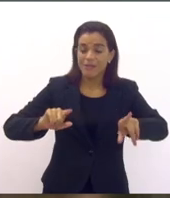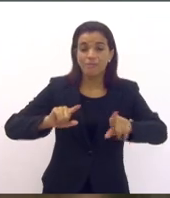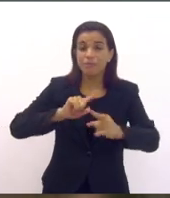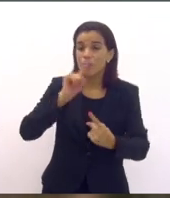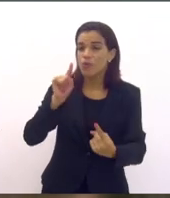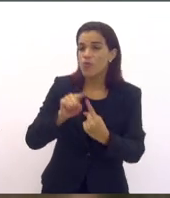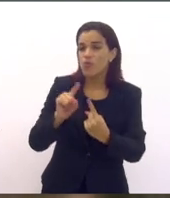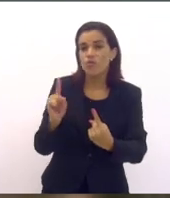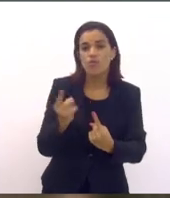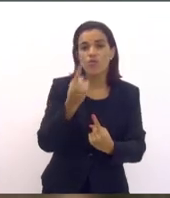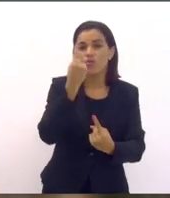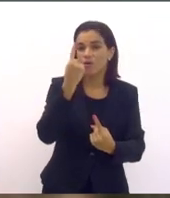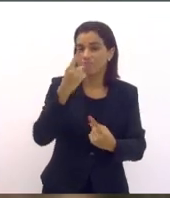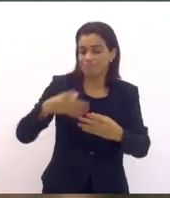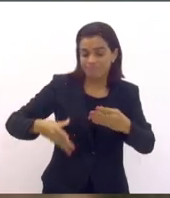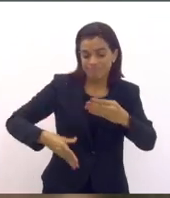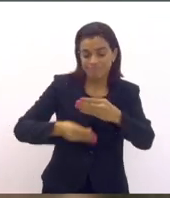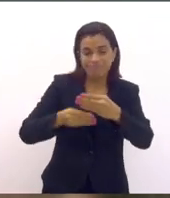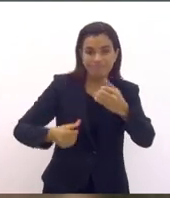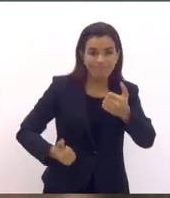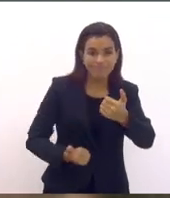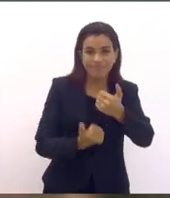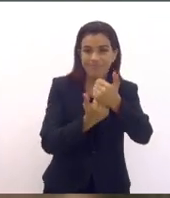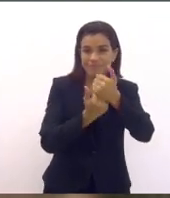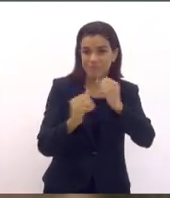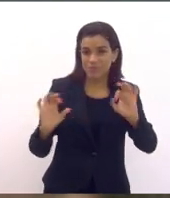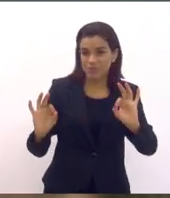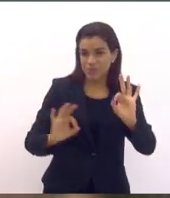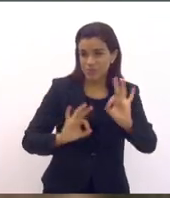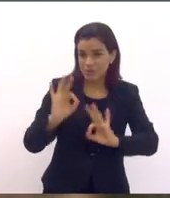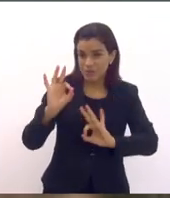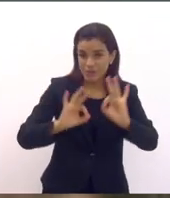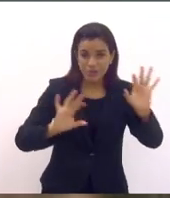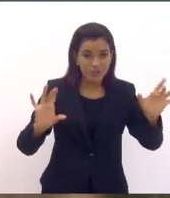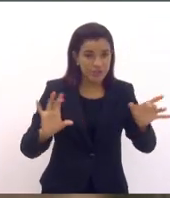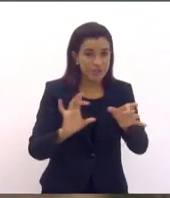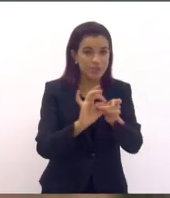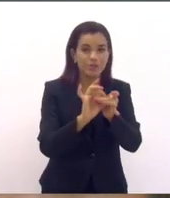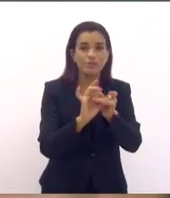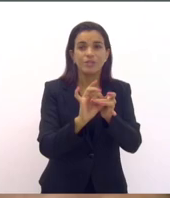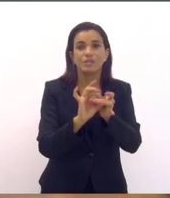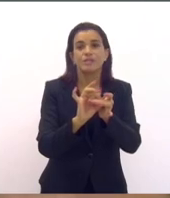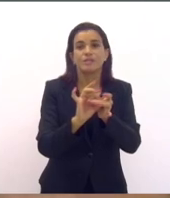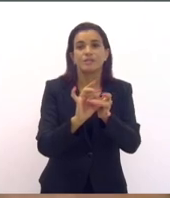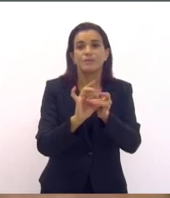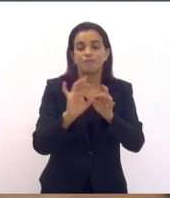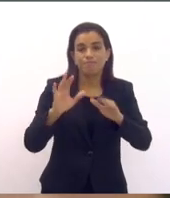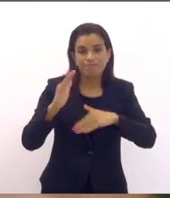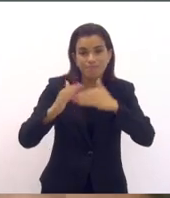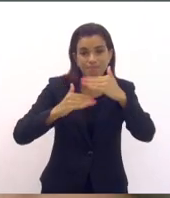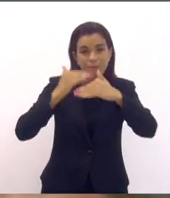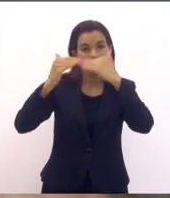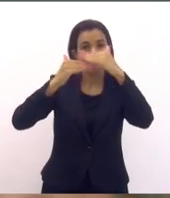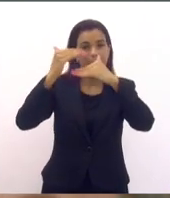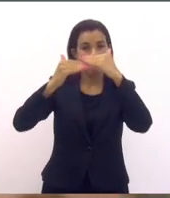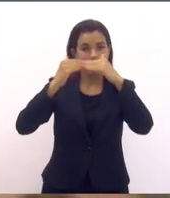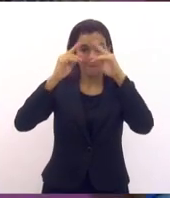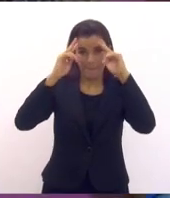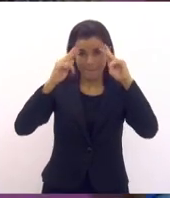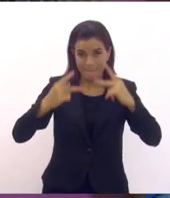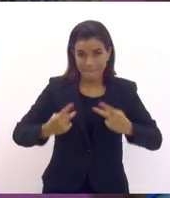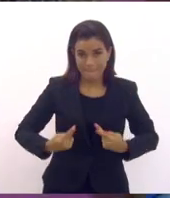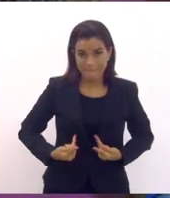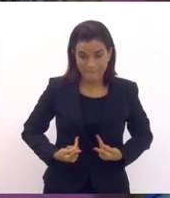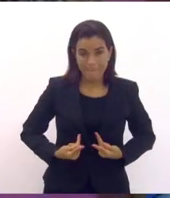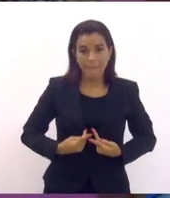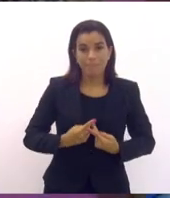o objetivo de somar objetivo de unir o objetivo de ser como ser humano